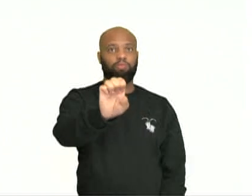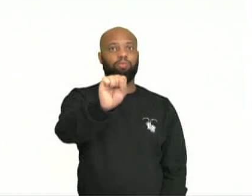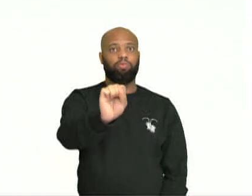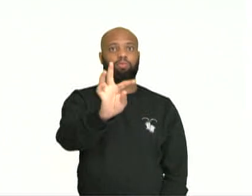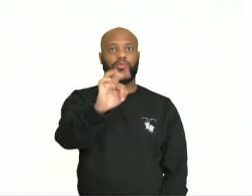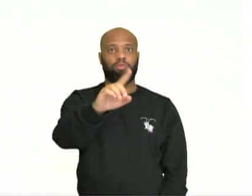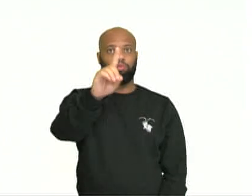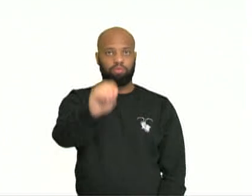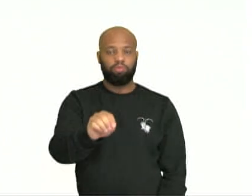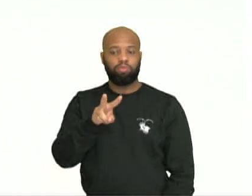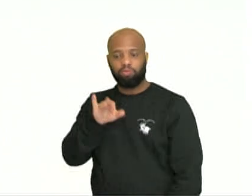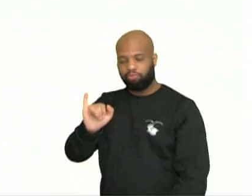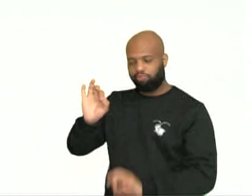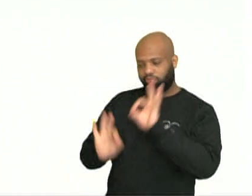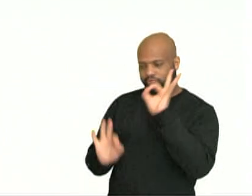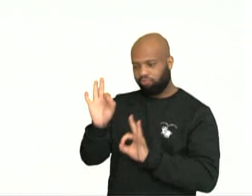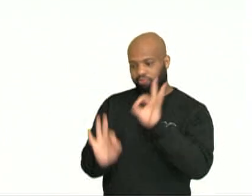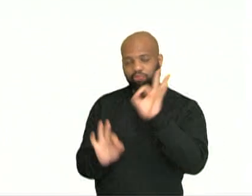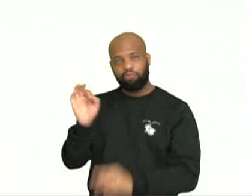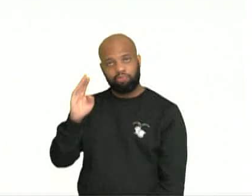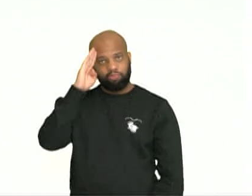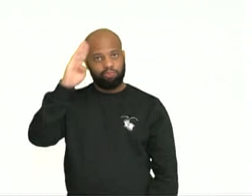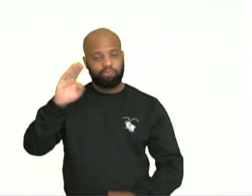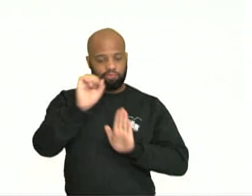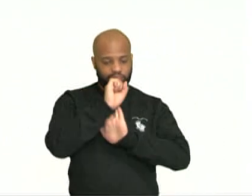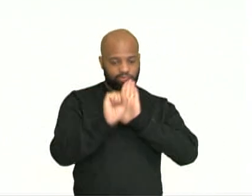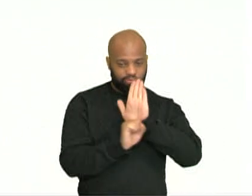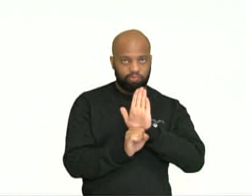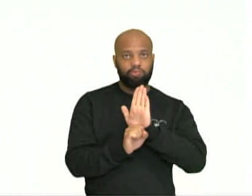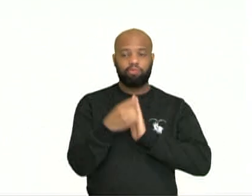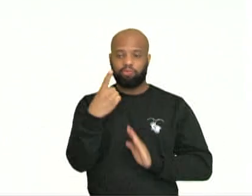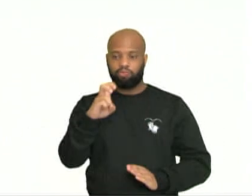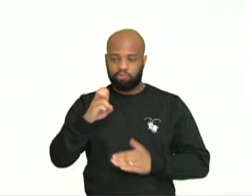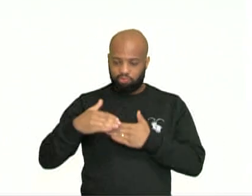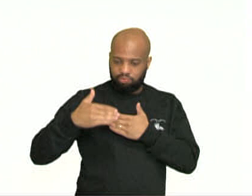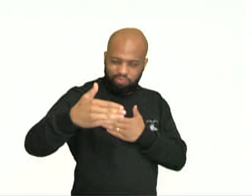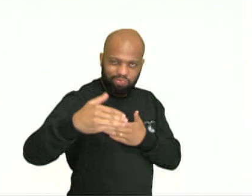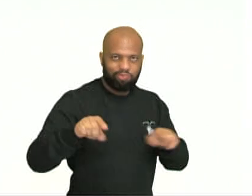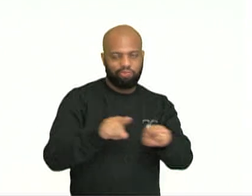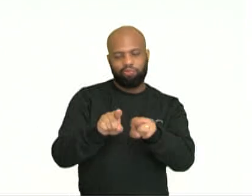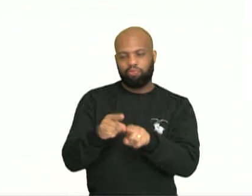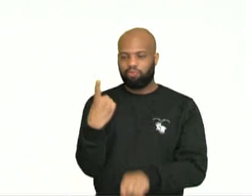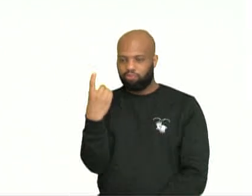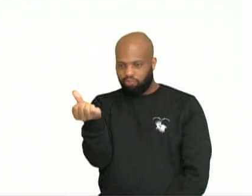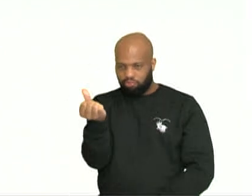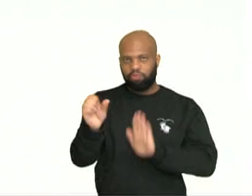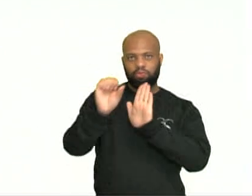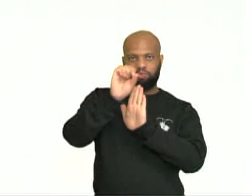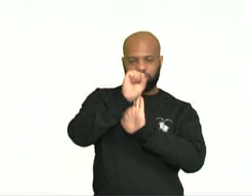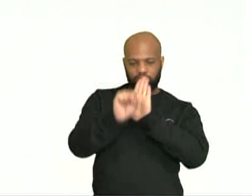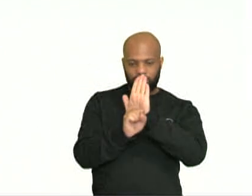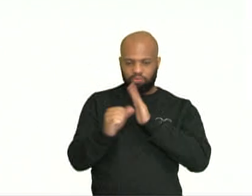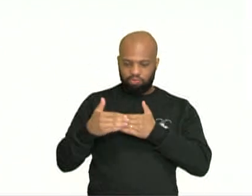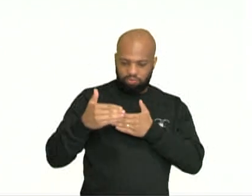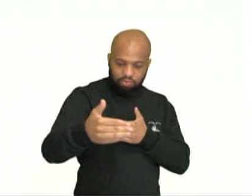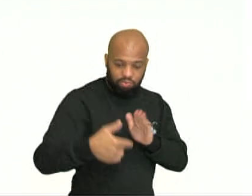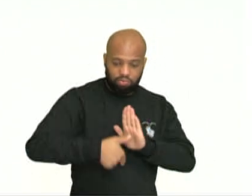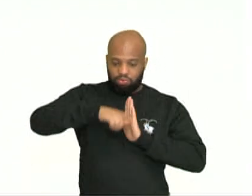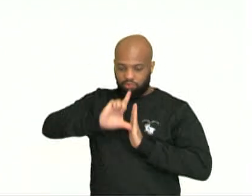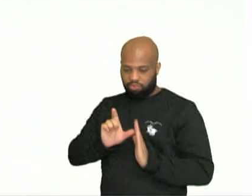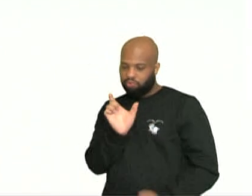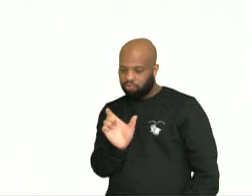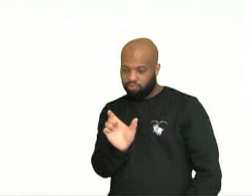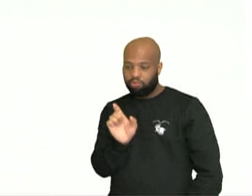se organizando a partir principalmente do século XV e XVI, onde antes da palavra Estado a